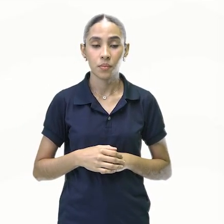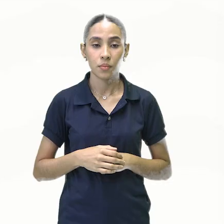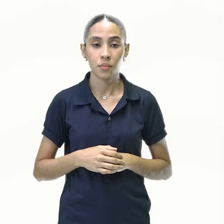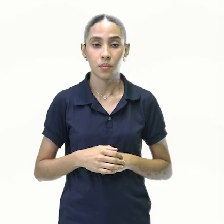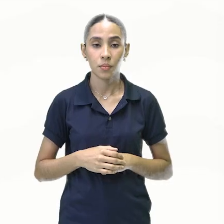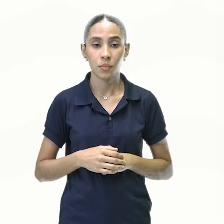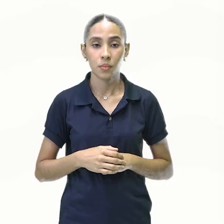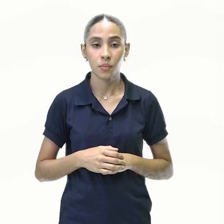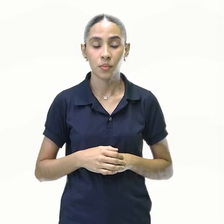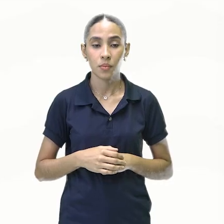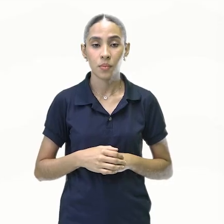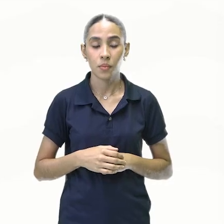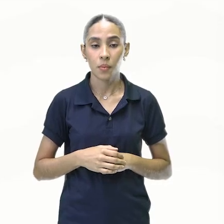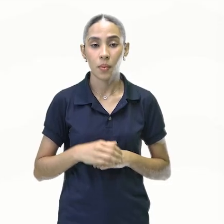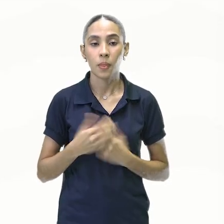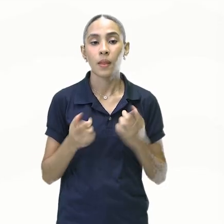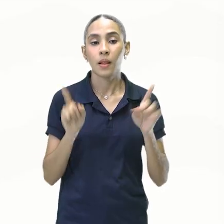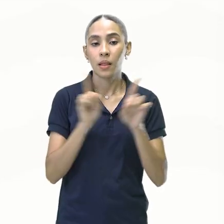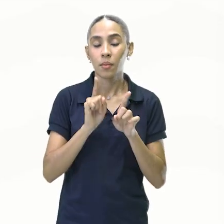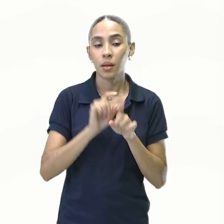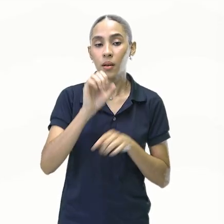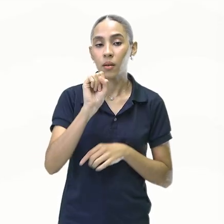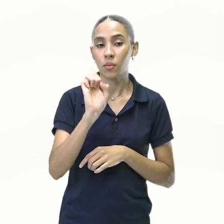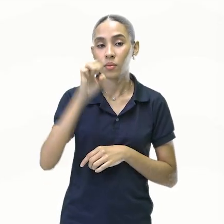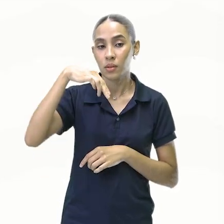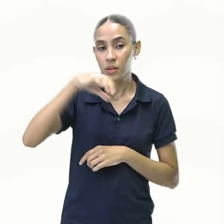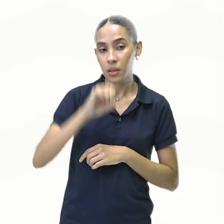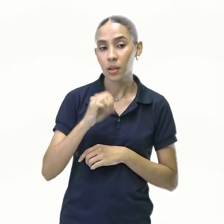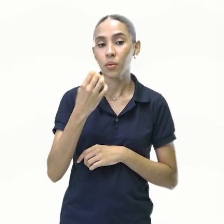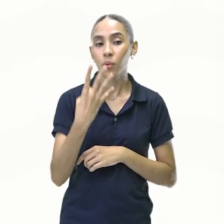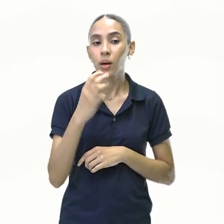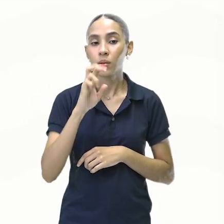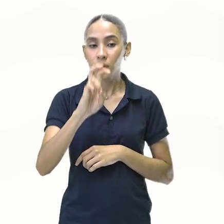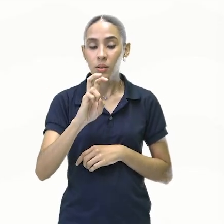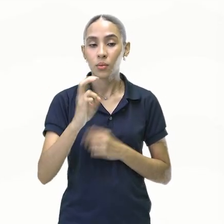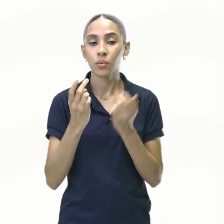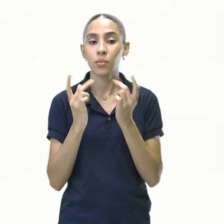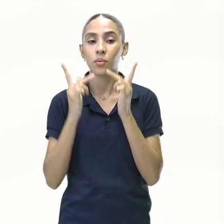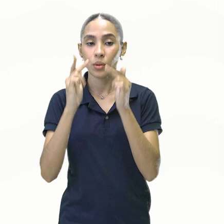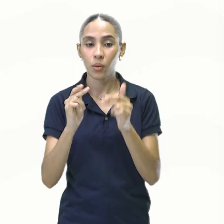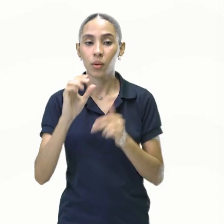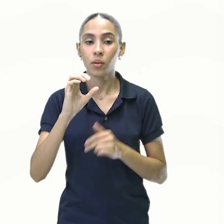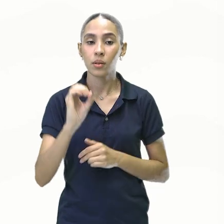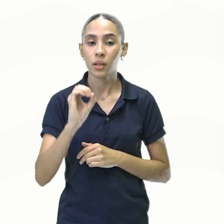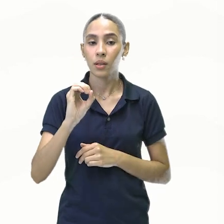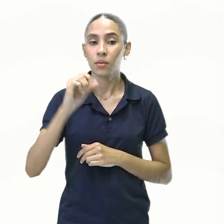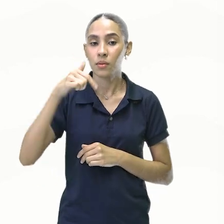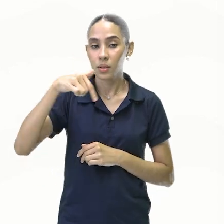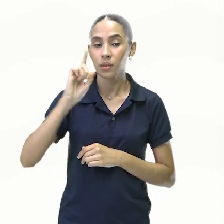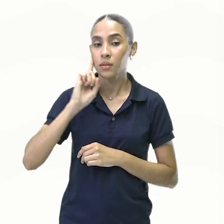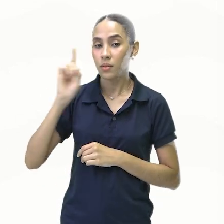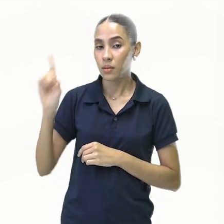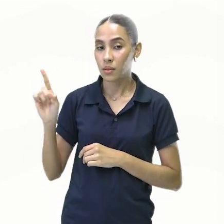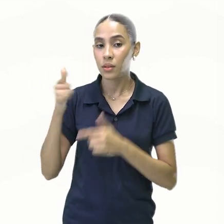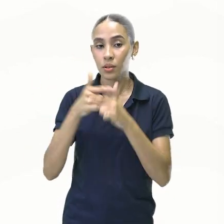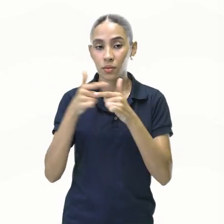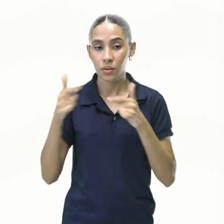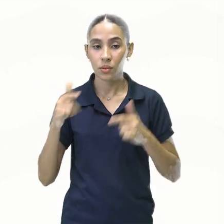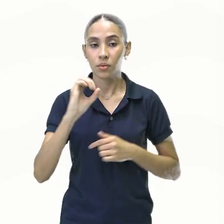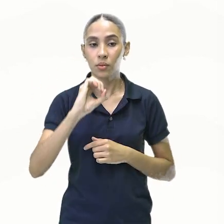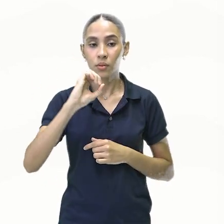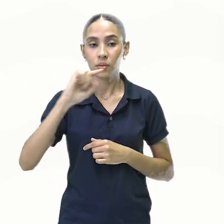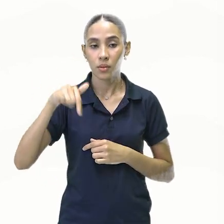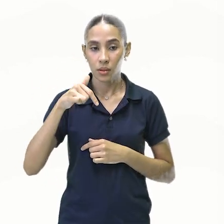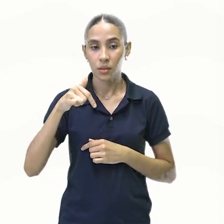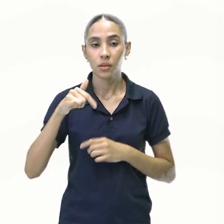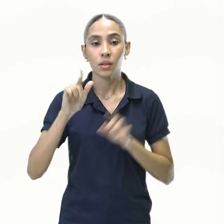certo? O seno de 45 é 0,7 aqui, ó. Então, fica 0,87 dividido por 0,7. Seno